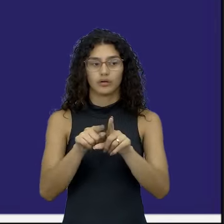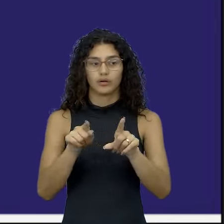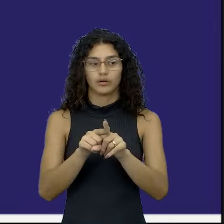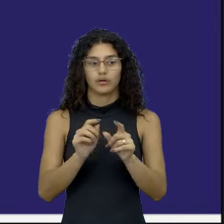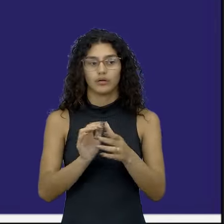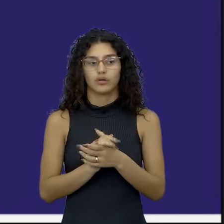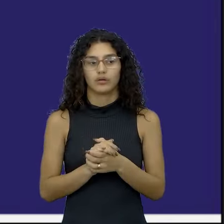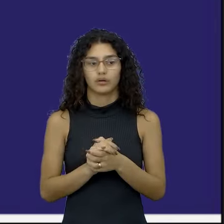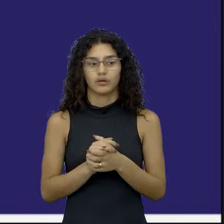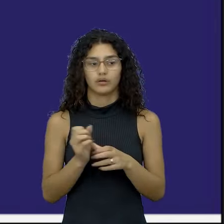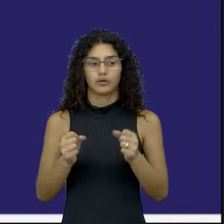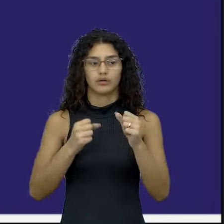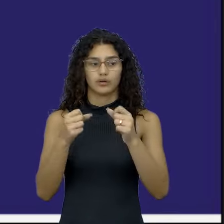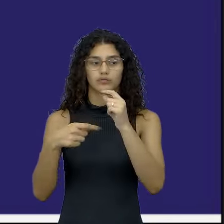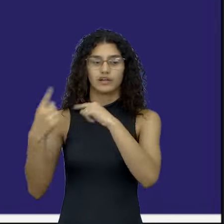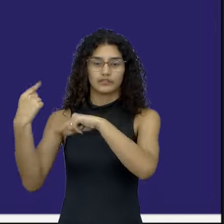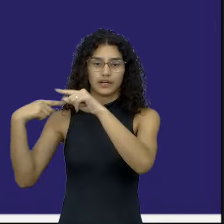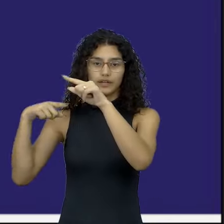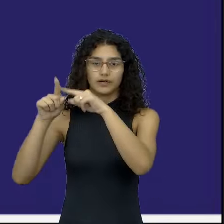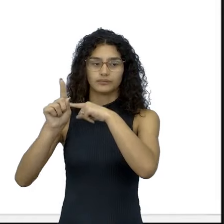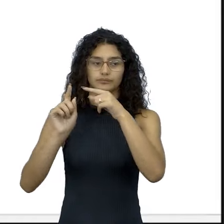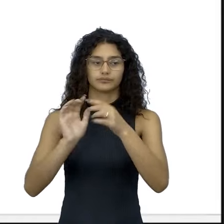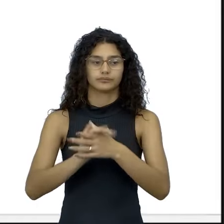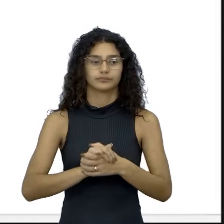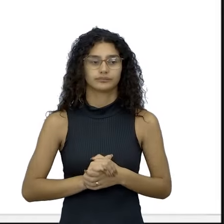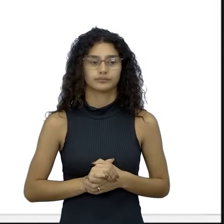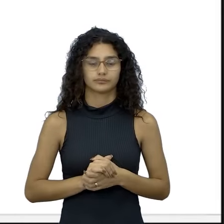ser desenvolvidas na escola durante o ATPC.